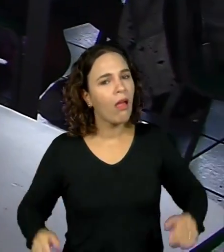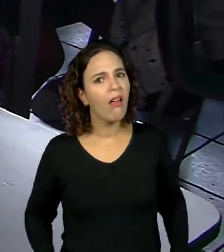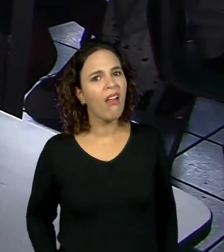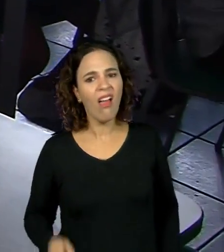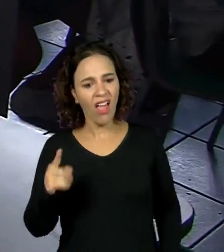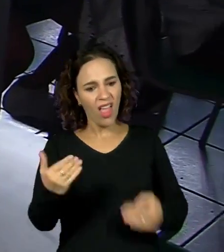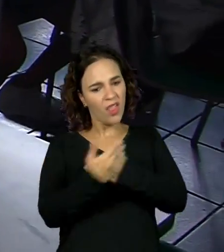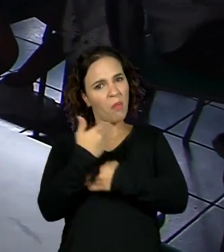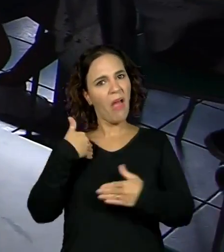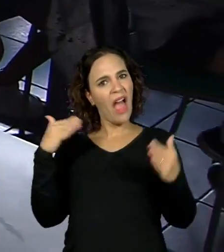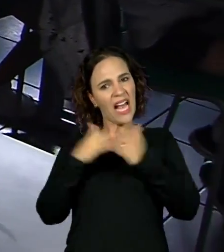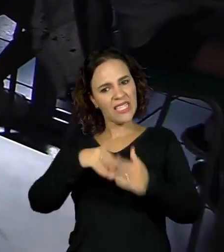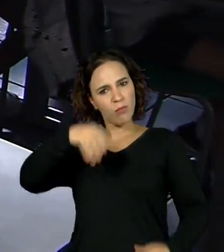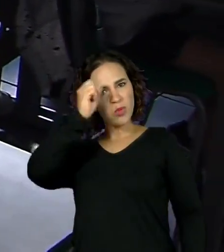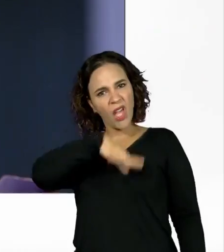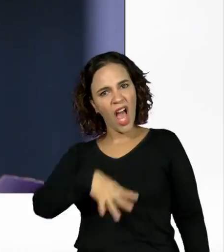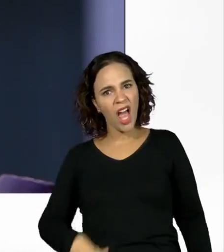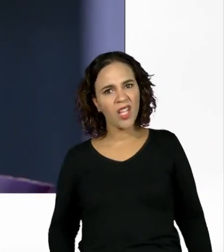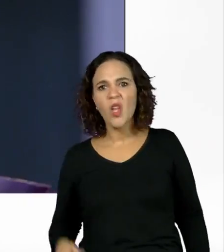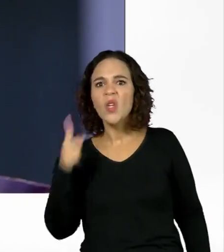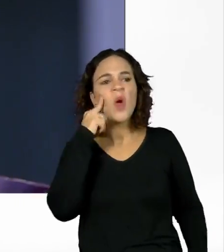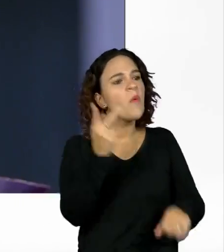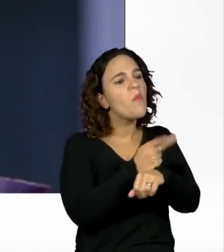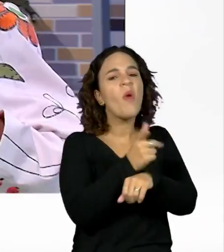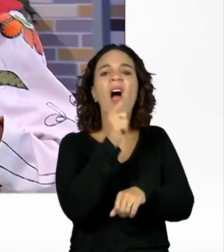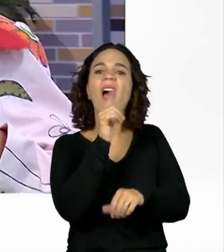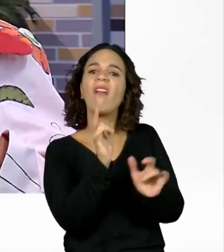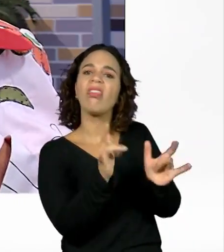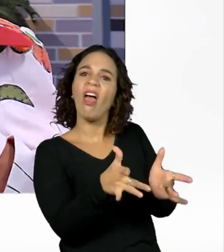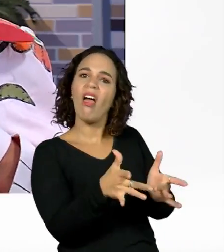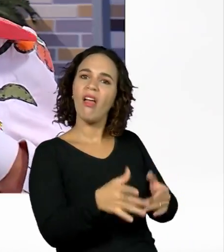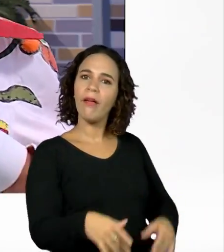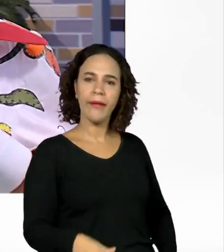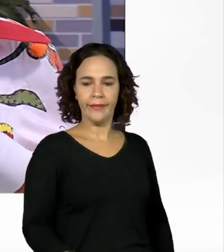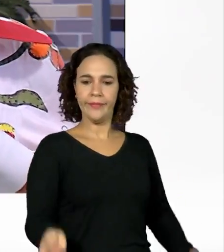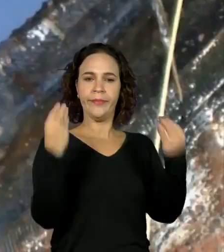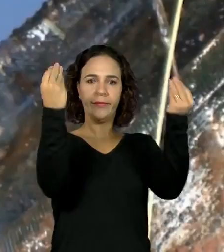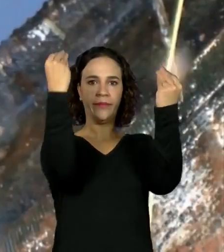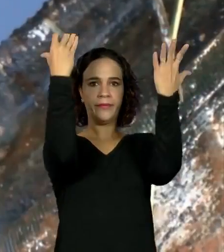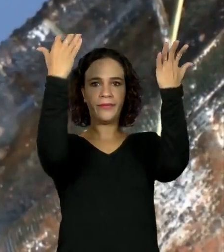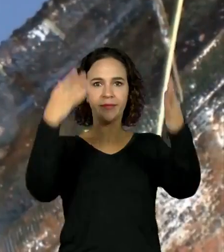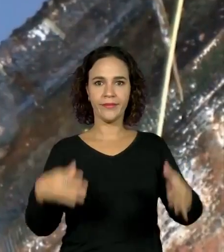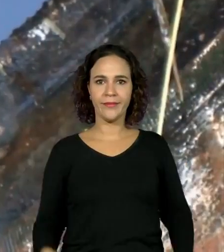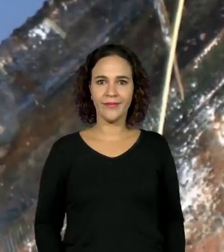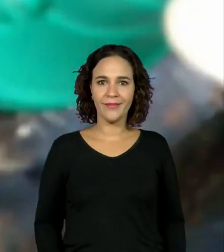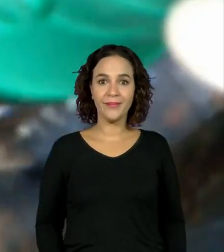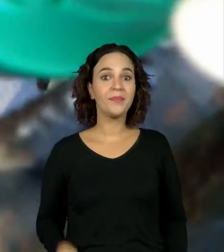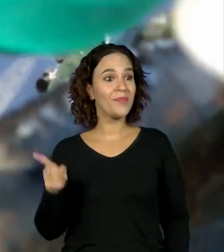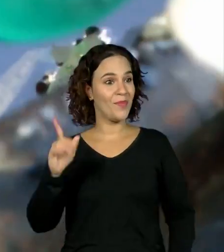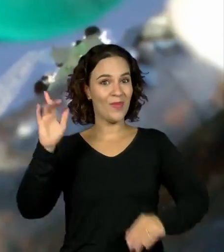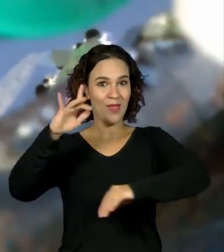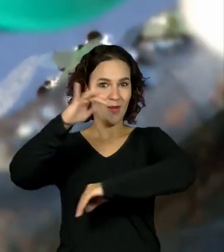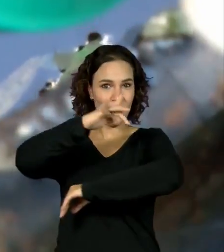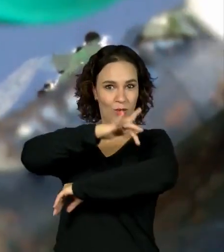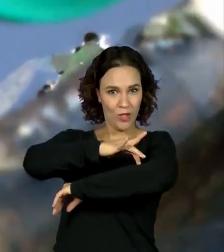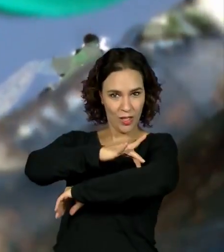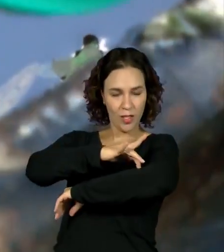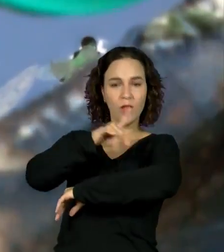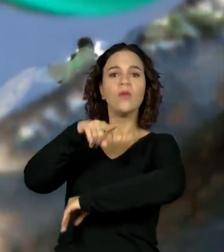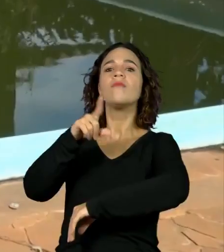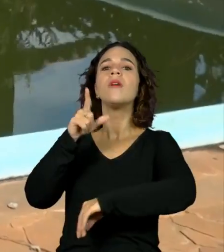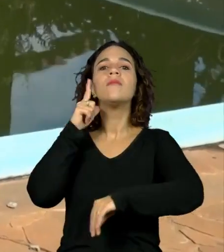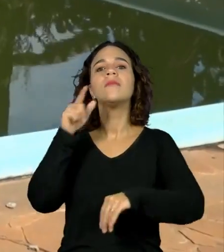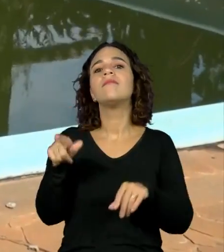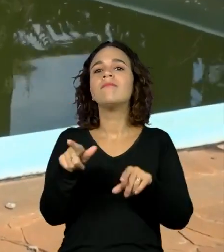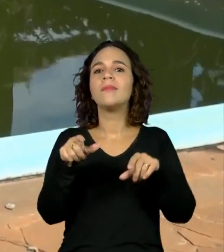mesmo, abusado! Tava procurando água parada! Vê se pode! Esses mosquitos põem os ovos em